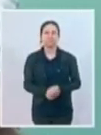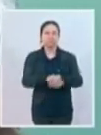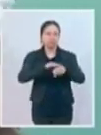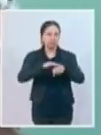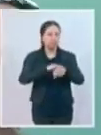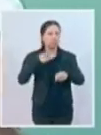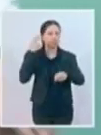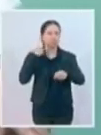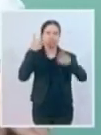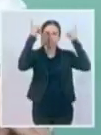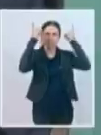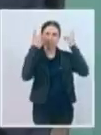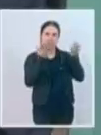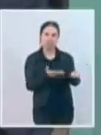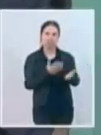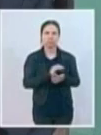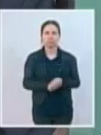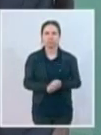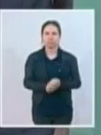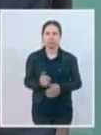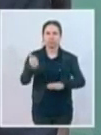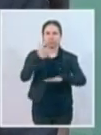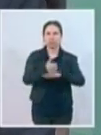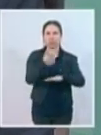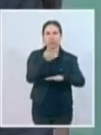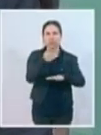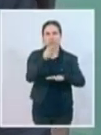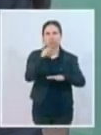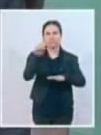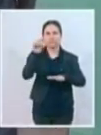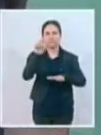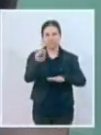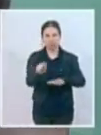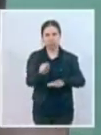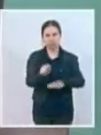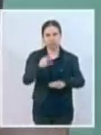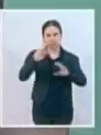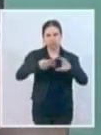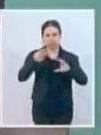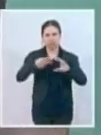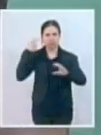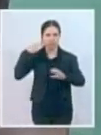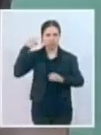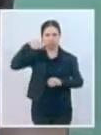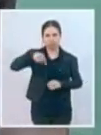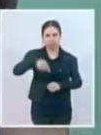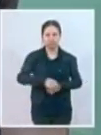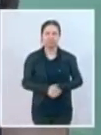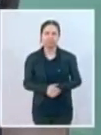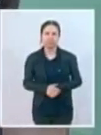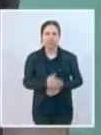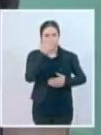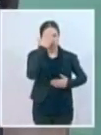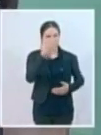Luiz Eduardo Dudu, eleito pelo PROS, vereador aqui na Câmara Municipal de Uberlândia. Agradecemos